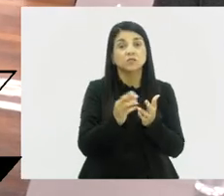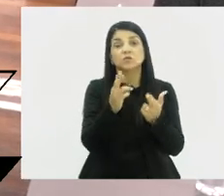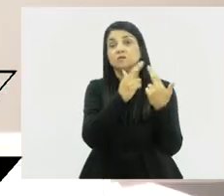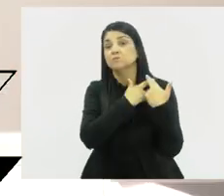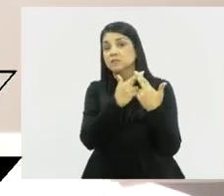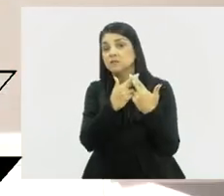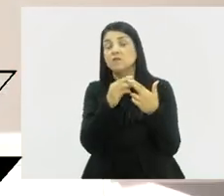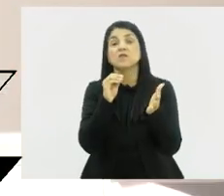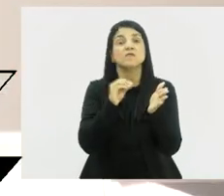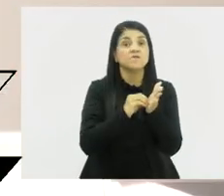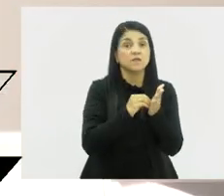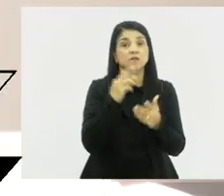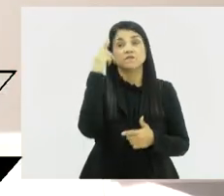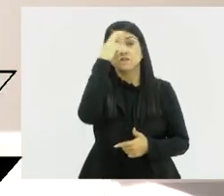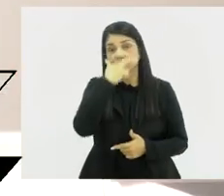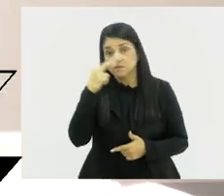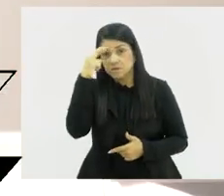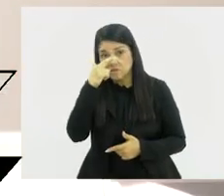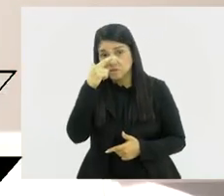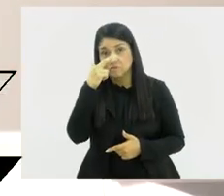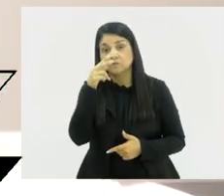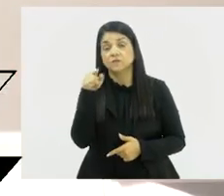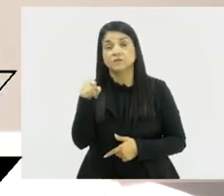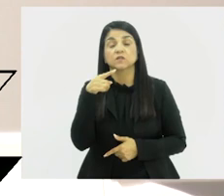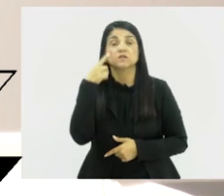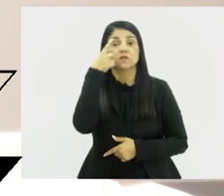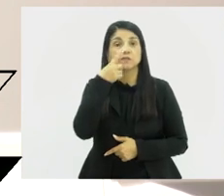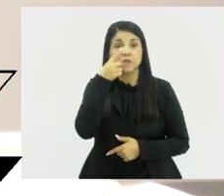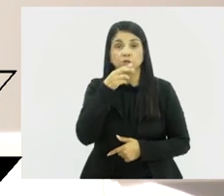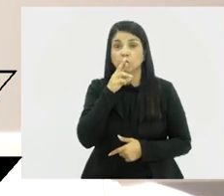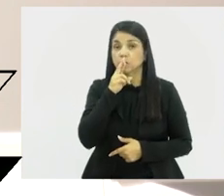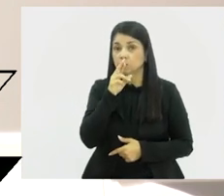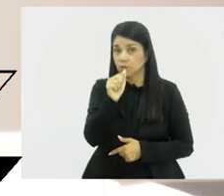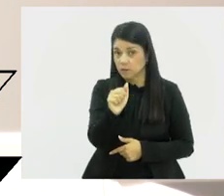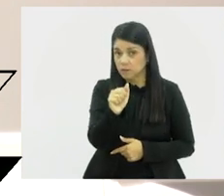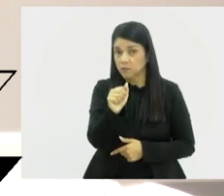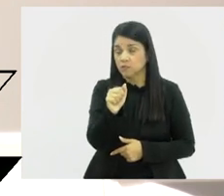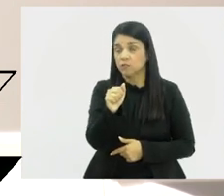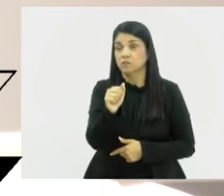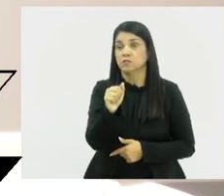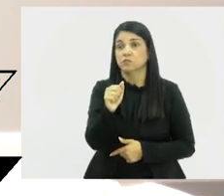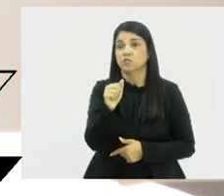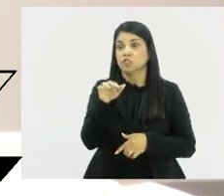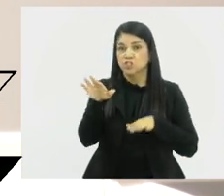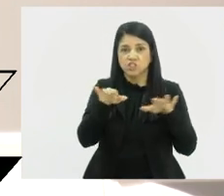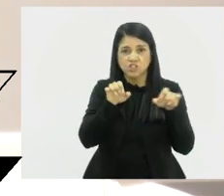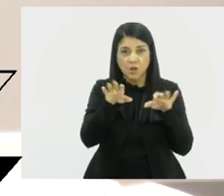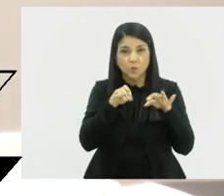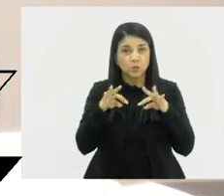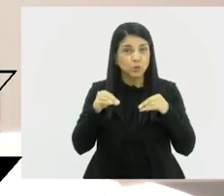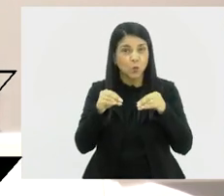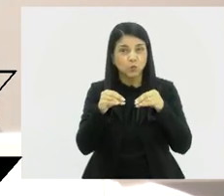falta fiscalização. Em bom momento, o deputado Amorim convocou aqui todos os setores ligados